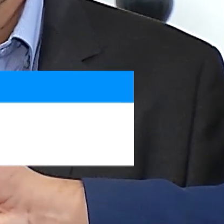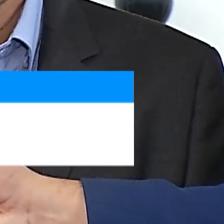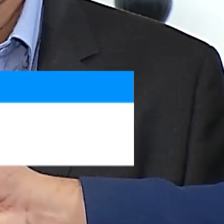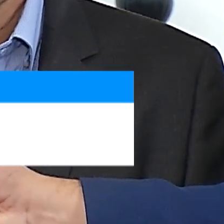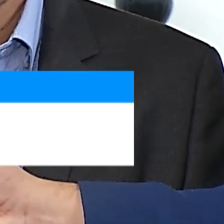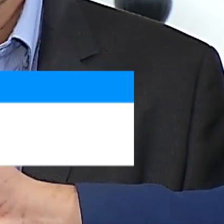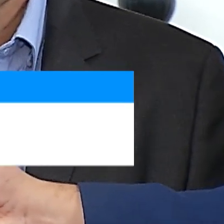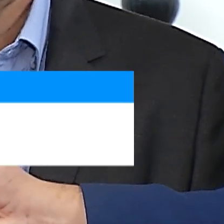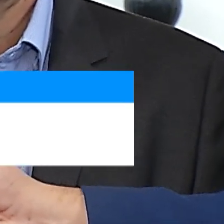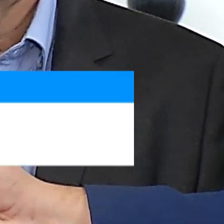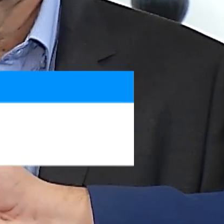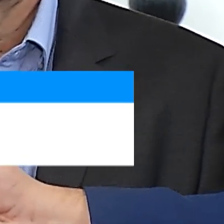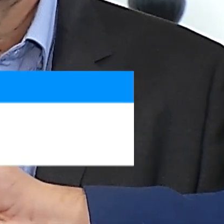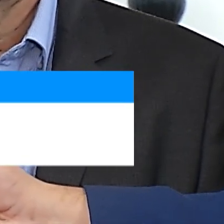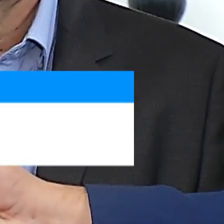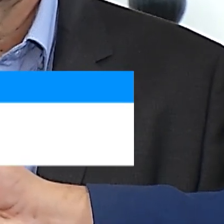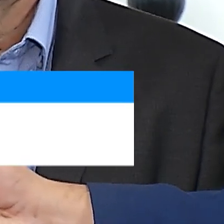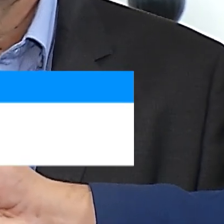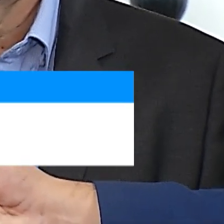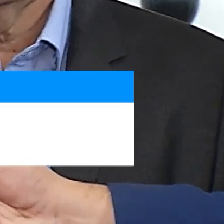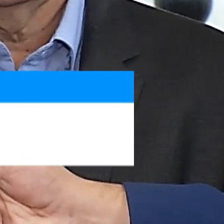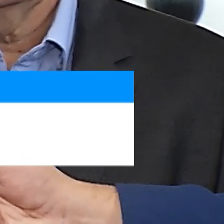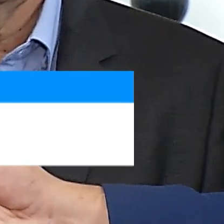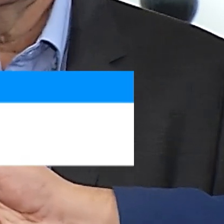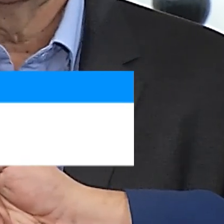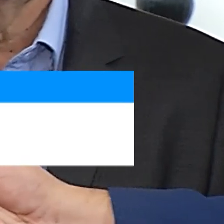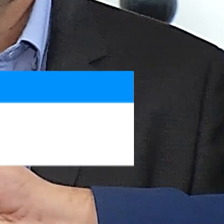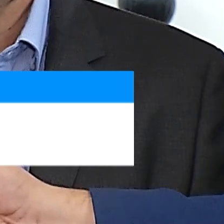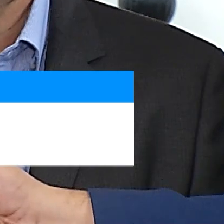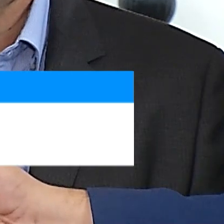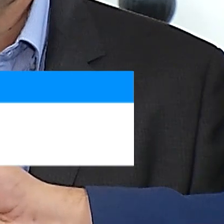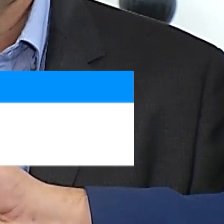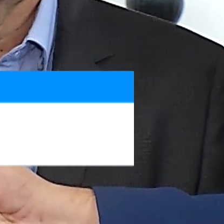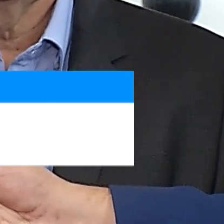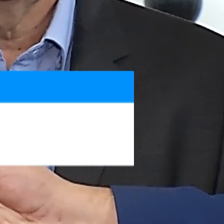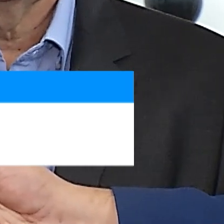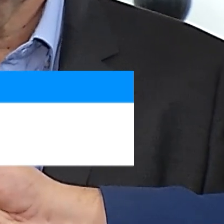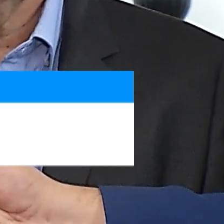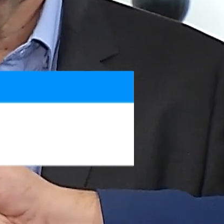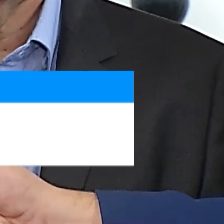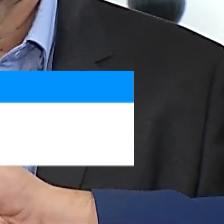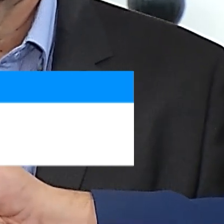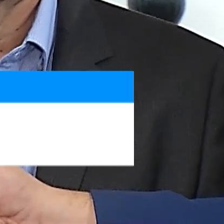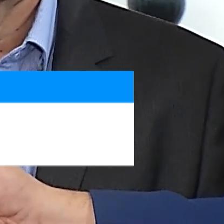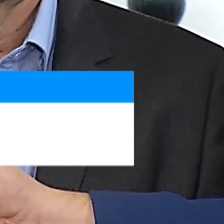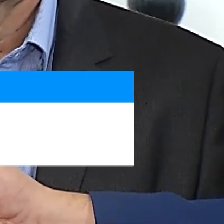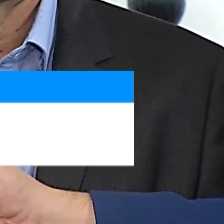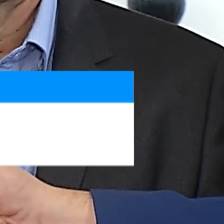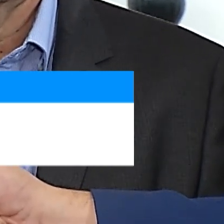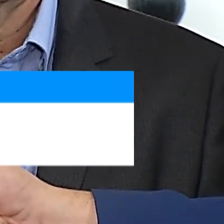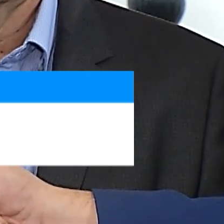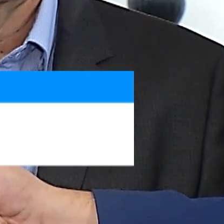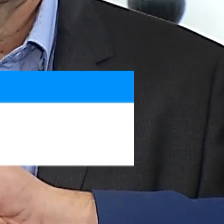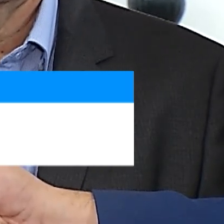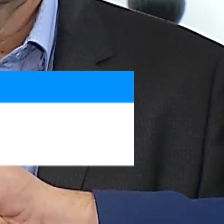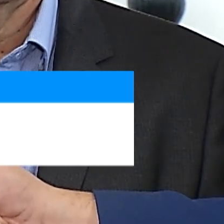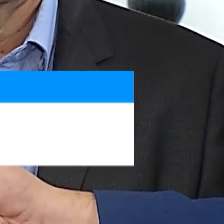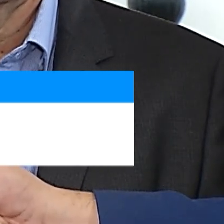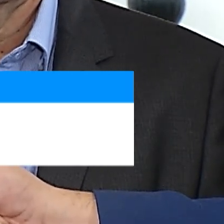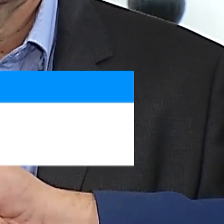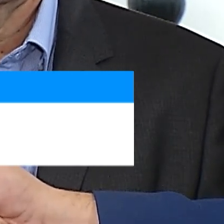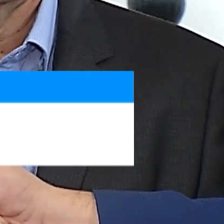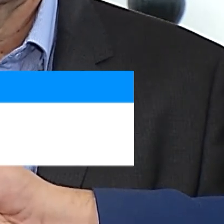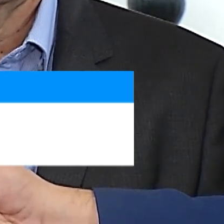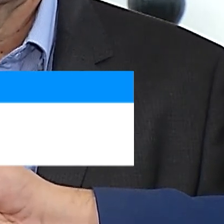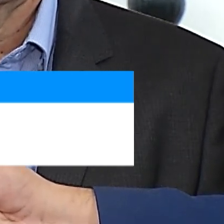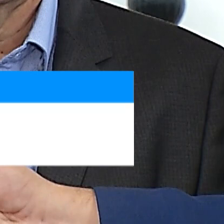hoje, dos deputados, ficarão na casa, os que chegarão terão a oportunidade da gente conversar, mas com a instituição Assembleia